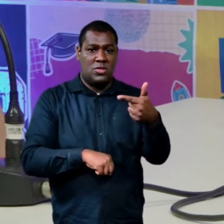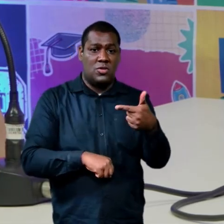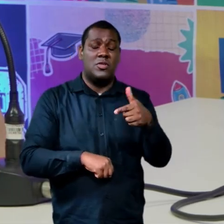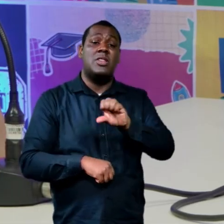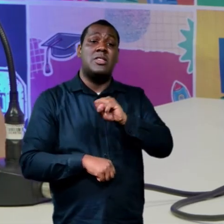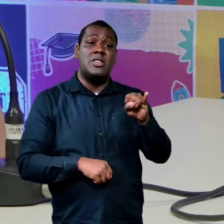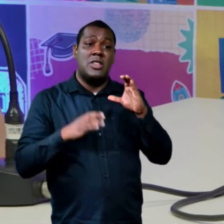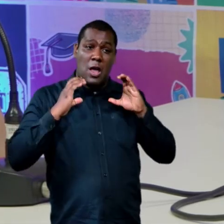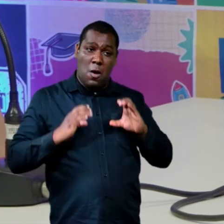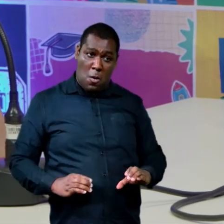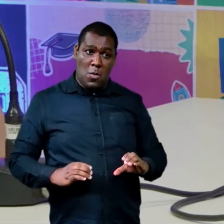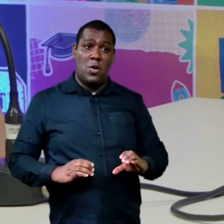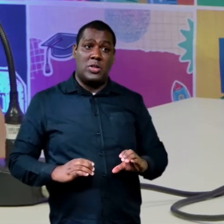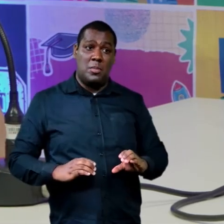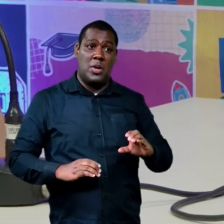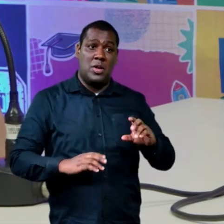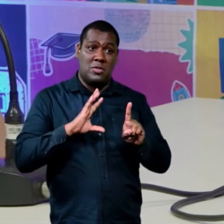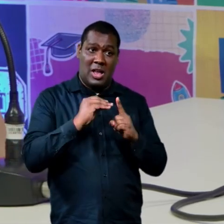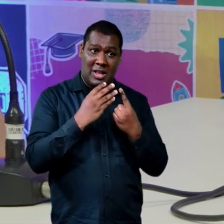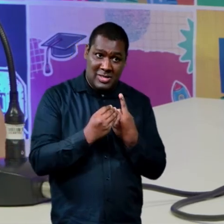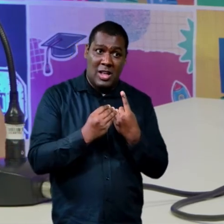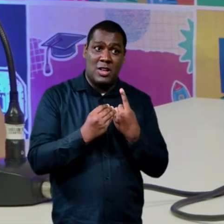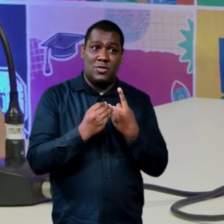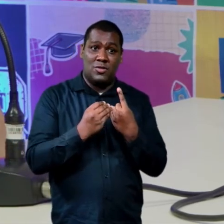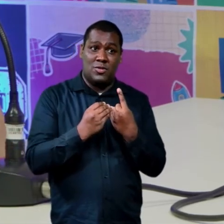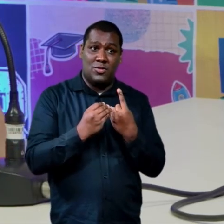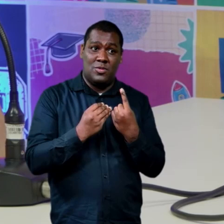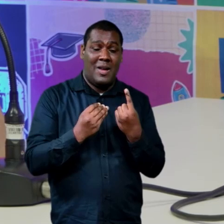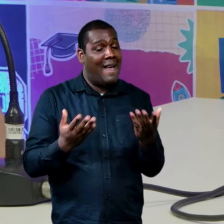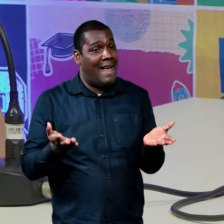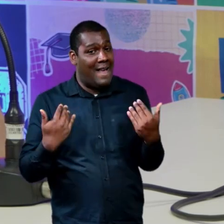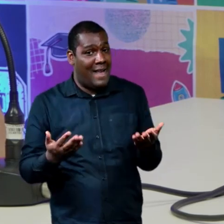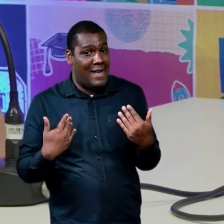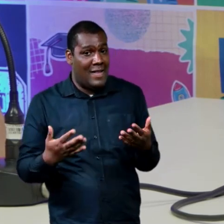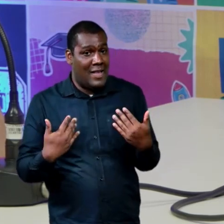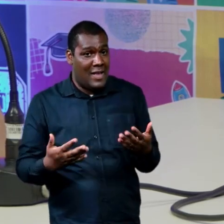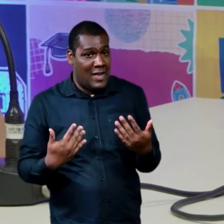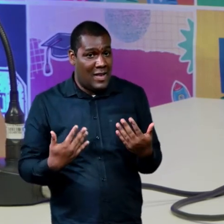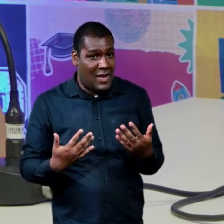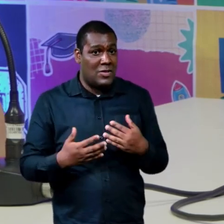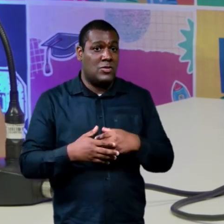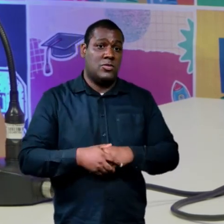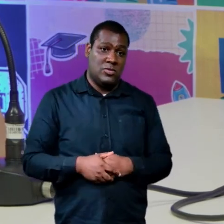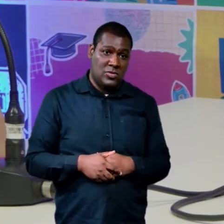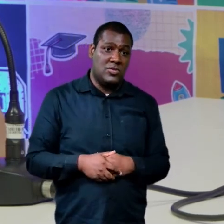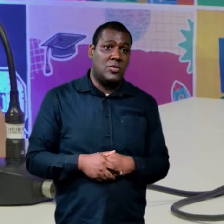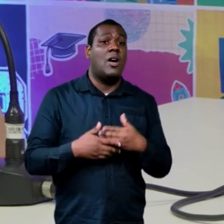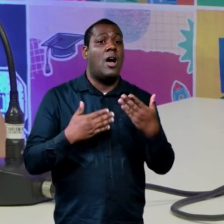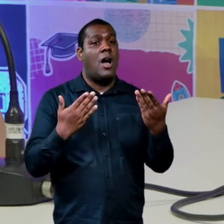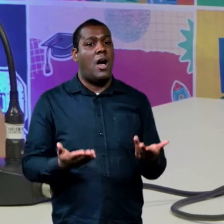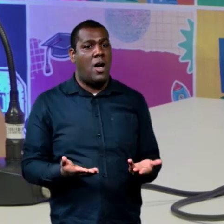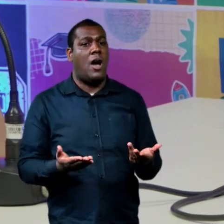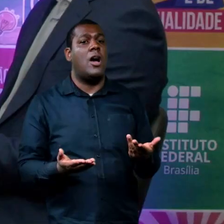que são menos gravosas, né, com menos ônus, digamos assim, a pessoa ofendida e a administração, então caberá um